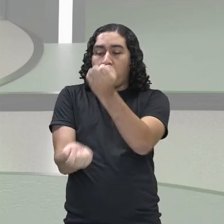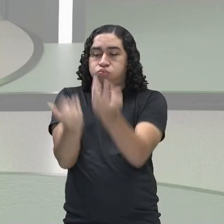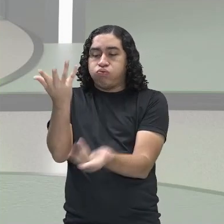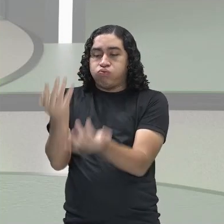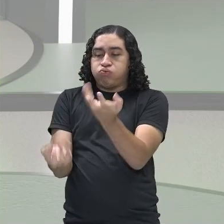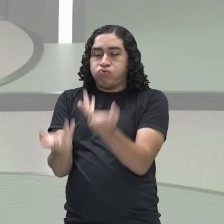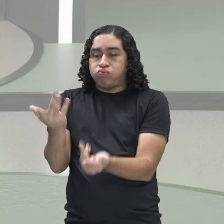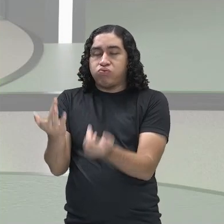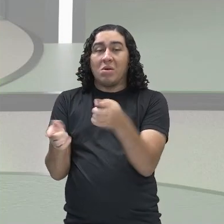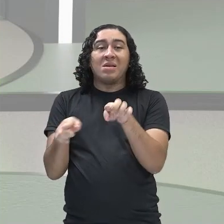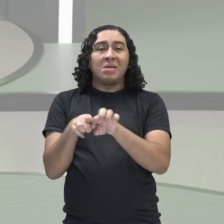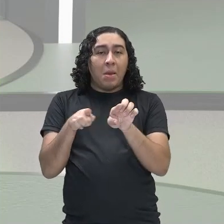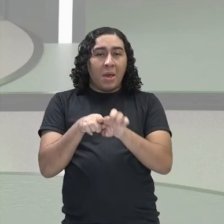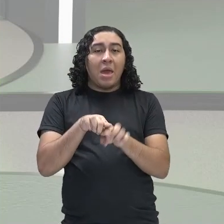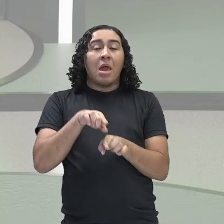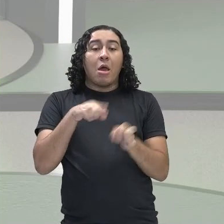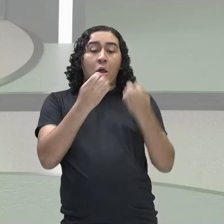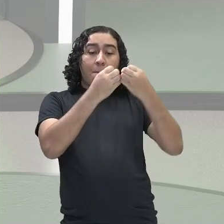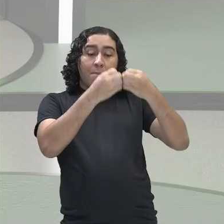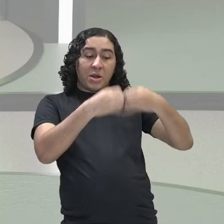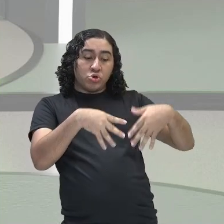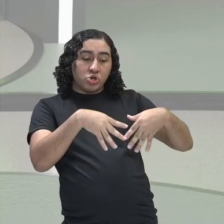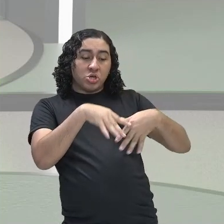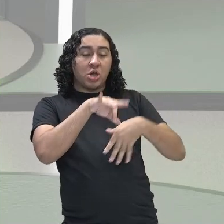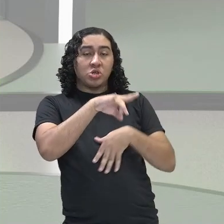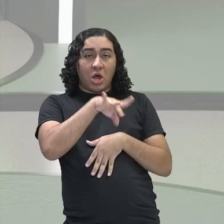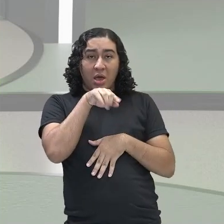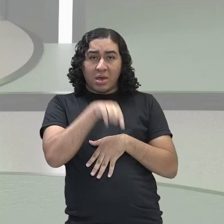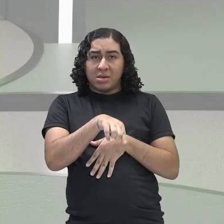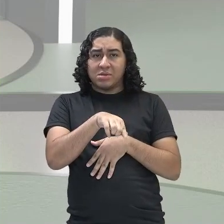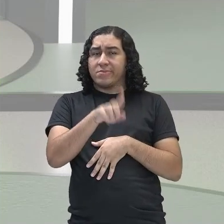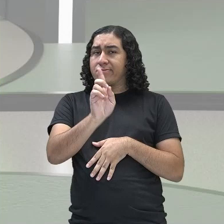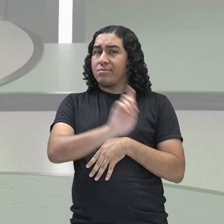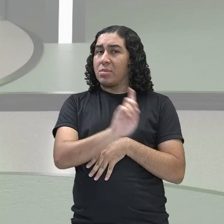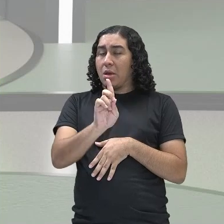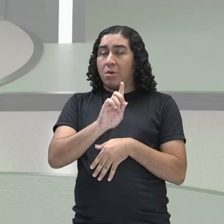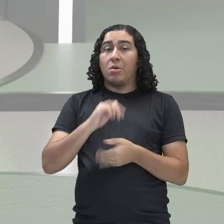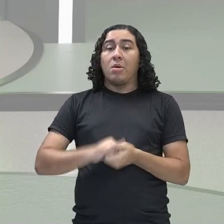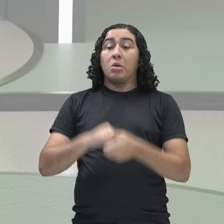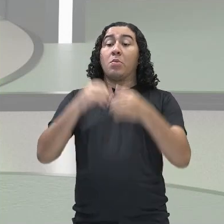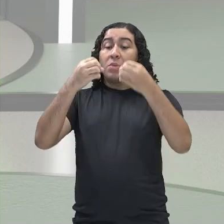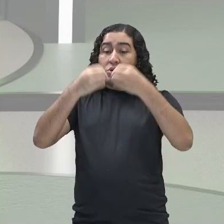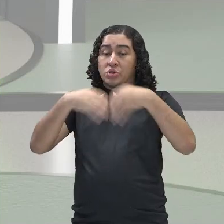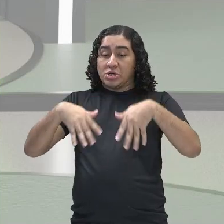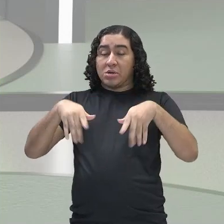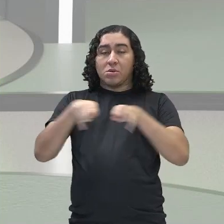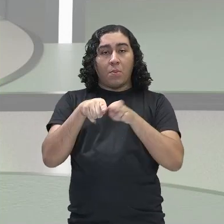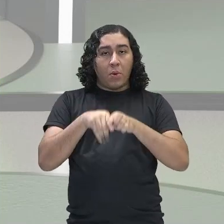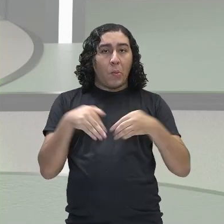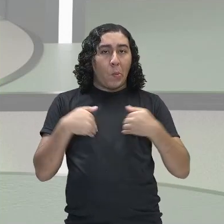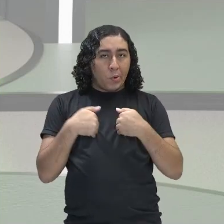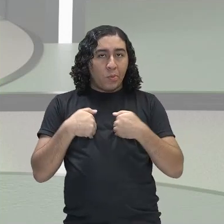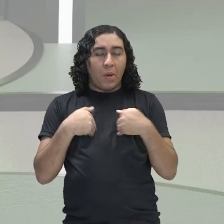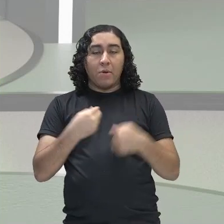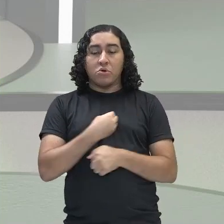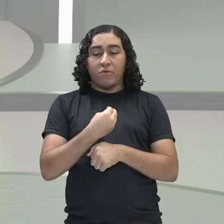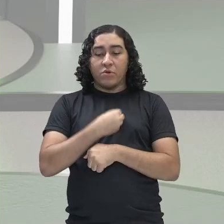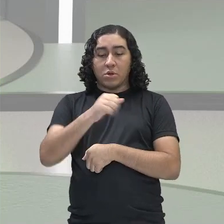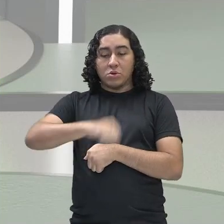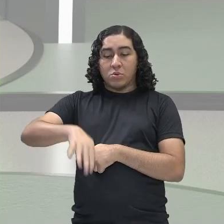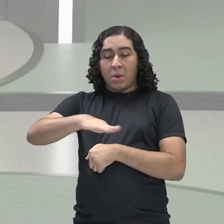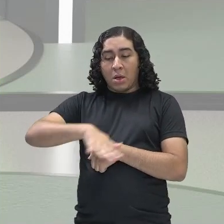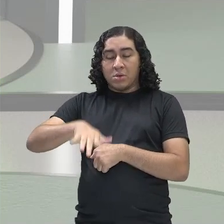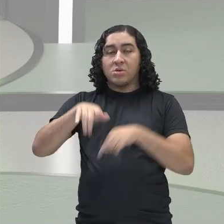não somente nessa vegetação, que ela é um ser vivo, Ocorre um impacto naqueles animais que sobrevivem nesse